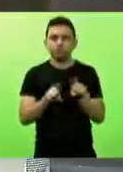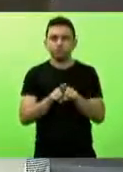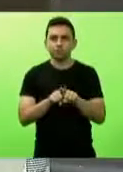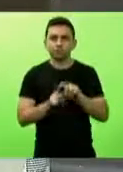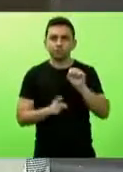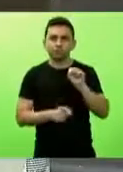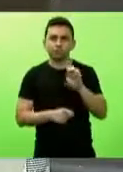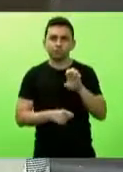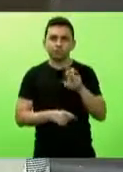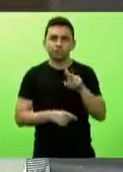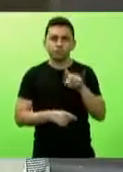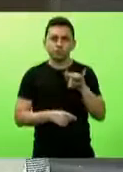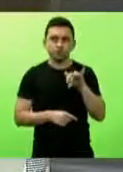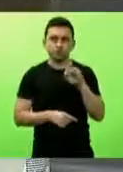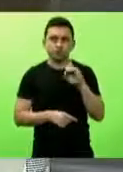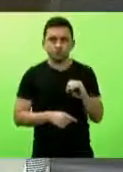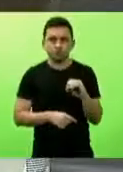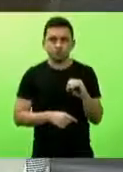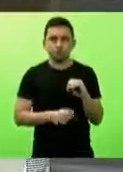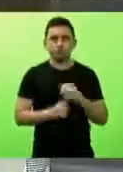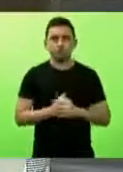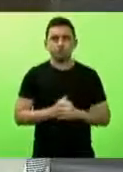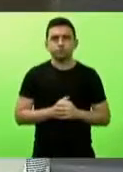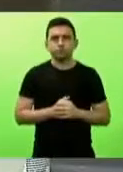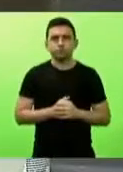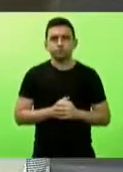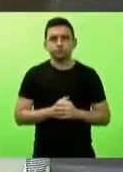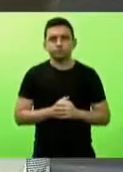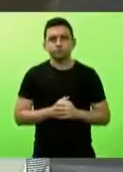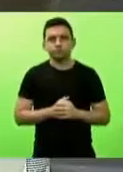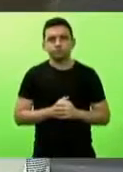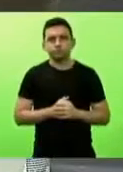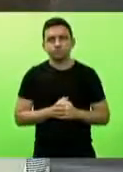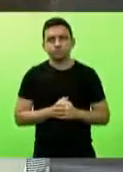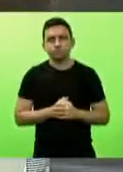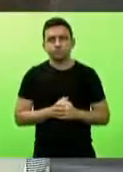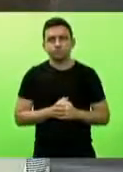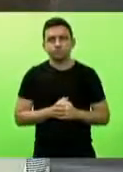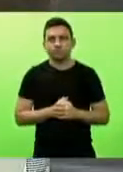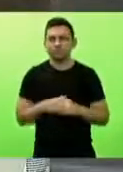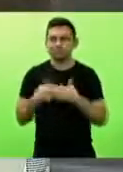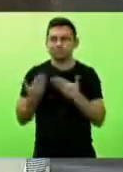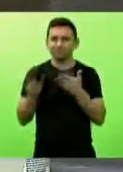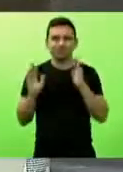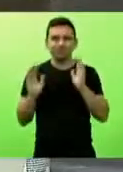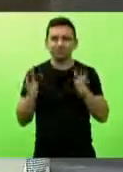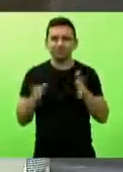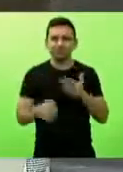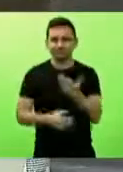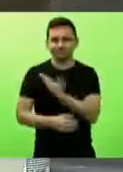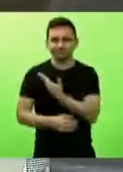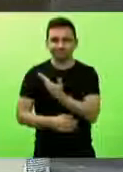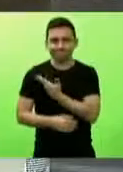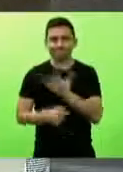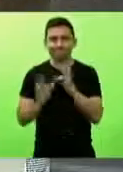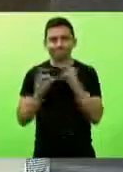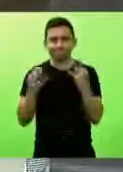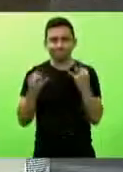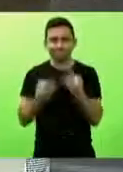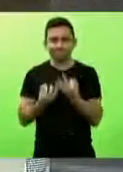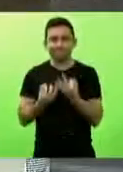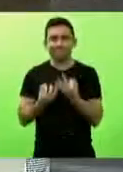Dr. Sérgio Antônio Rizzello, que pessoa que já tenho amizade de família,